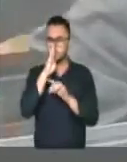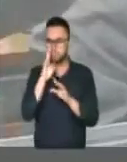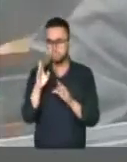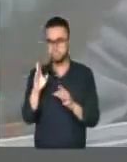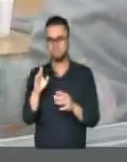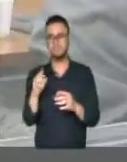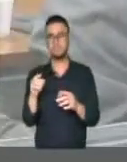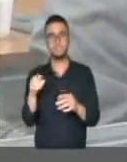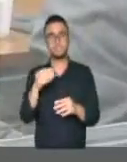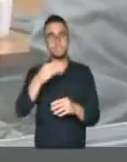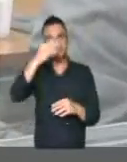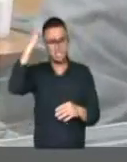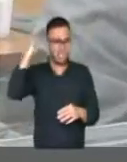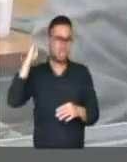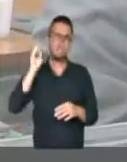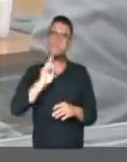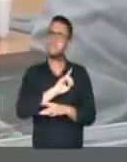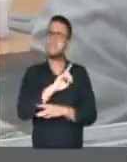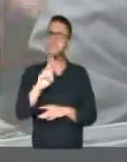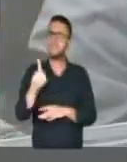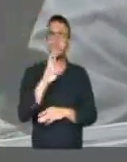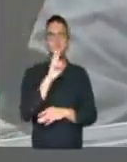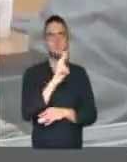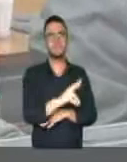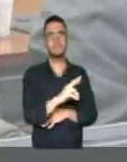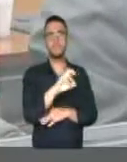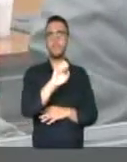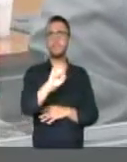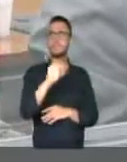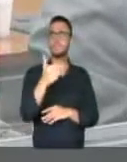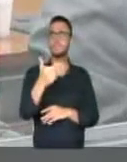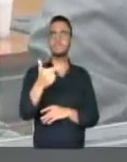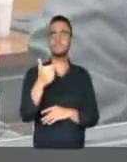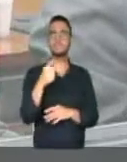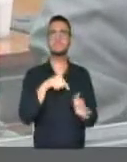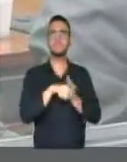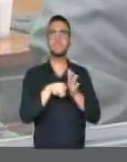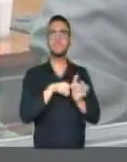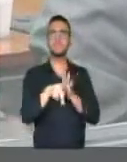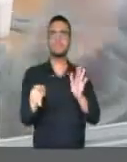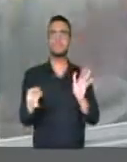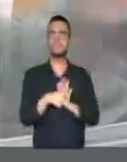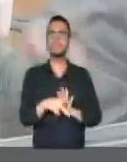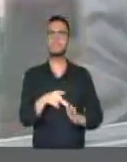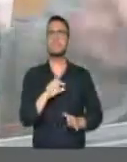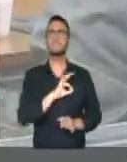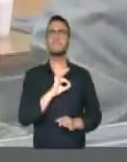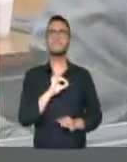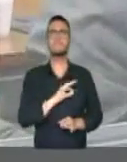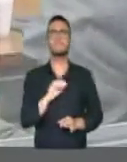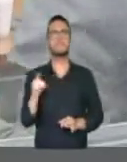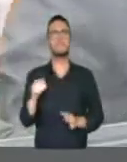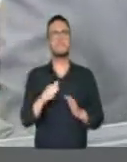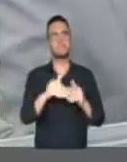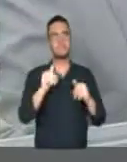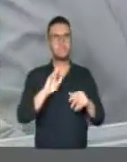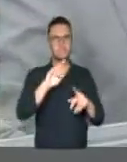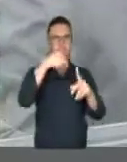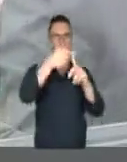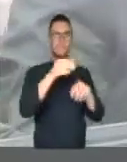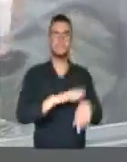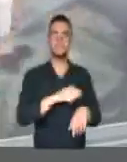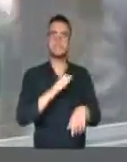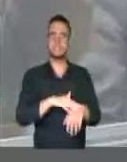Temer sequer respondeu às 82 perguntas da Polícia Federal, ele que pediu mais prazo para